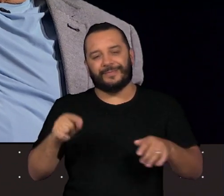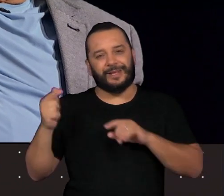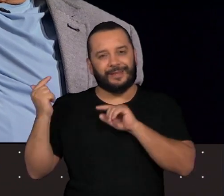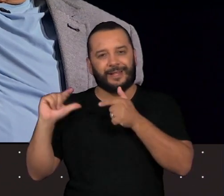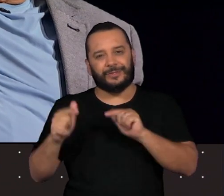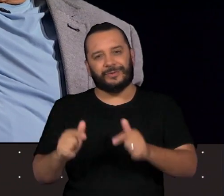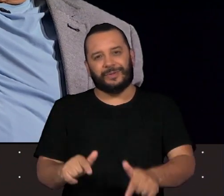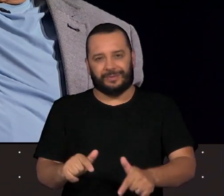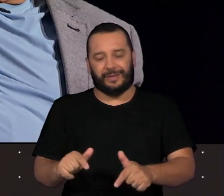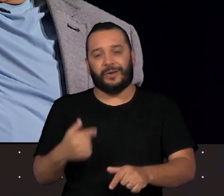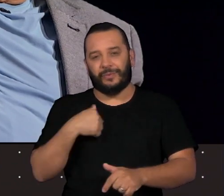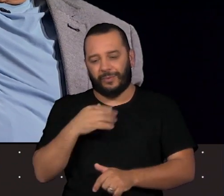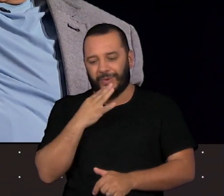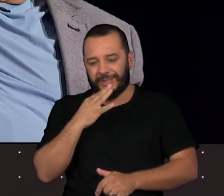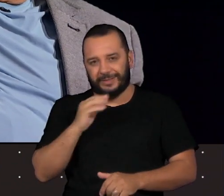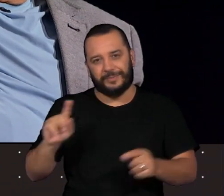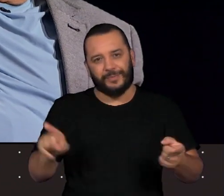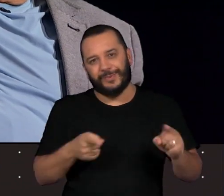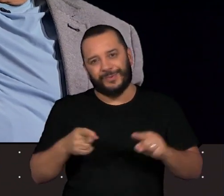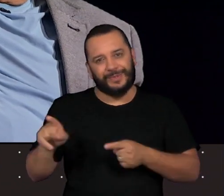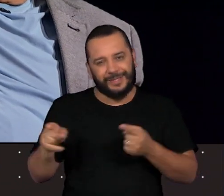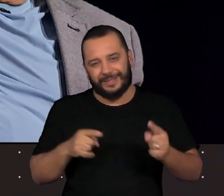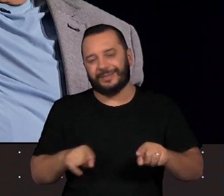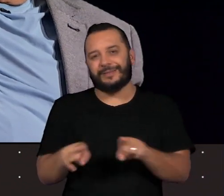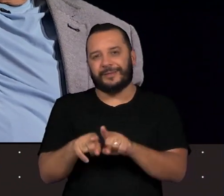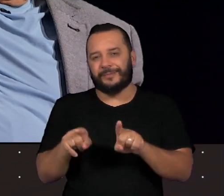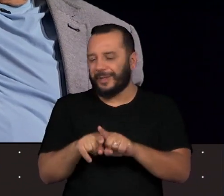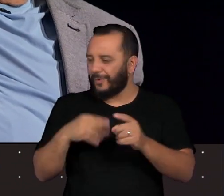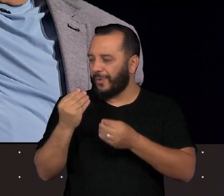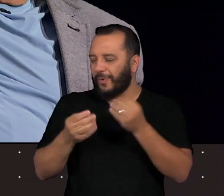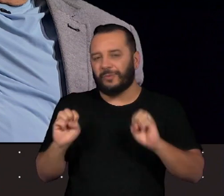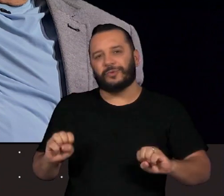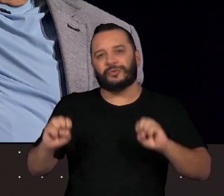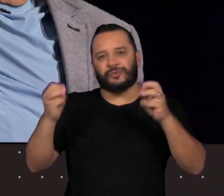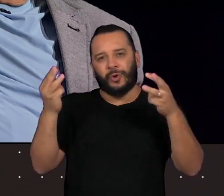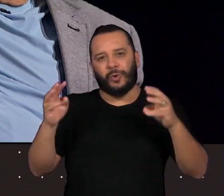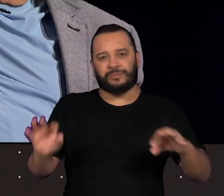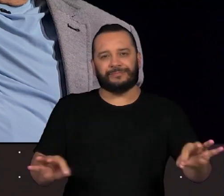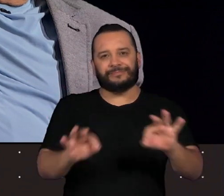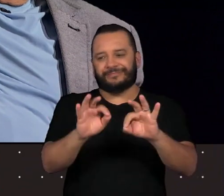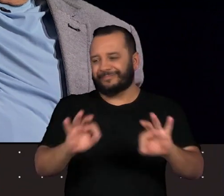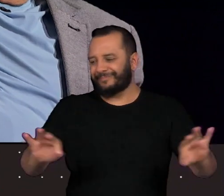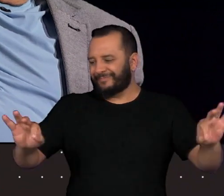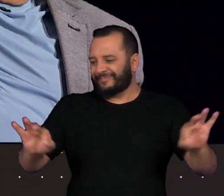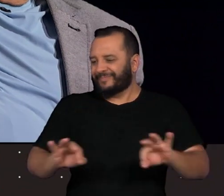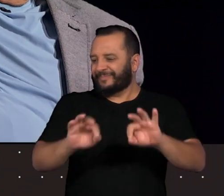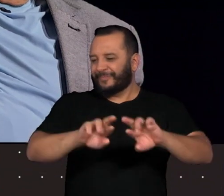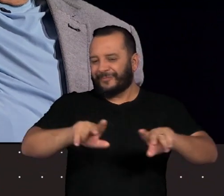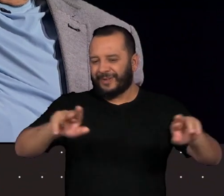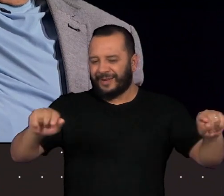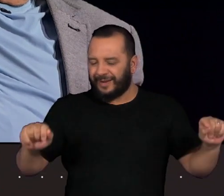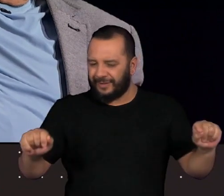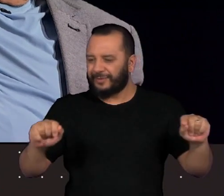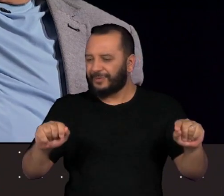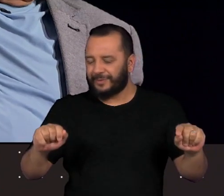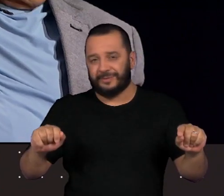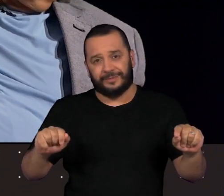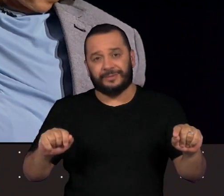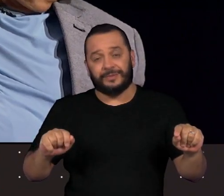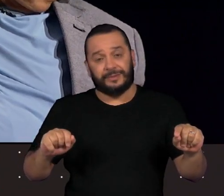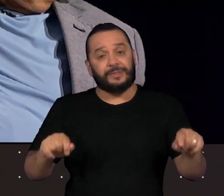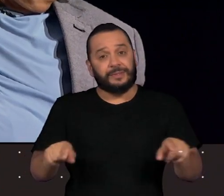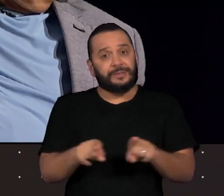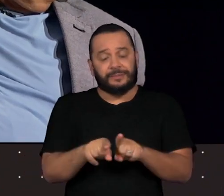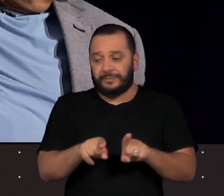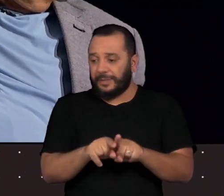conhecer de fato mais a fundo música e pensar sobre o que que é um espetáculo e a comunicação que acontece num momento assim E também o papel